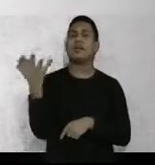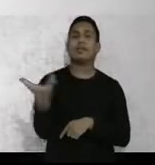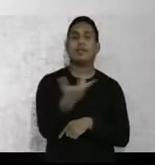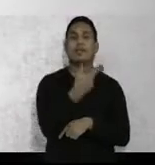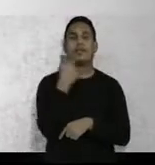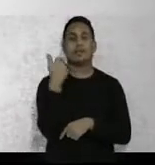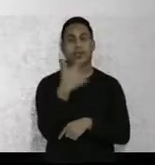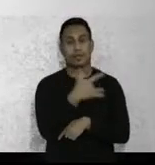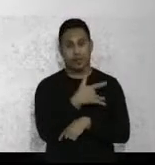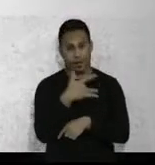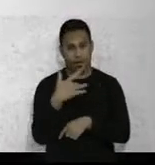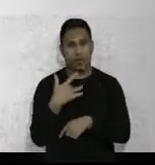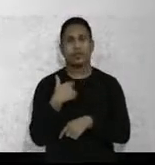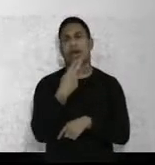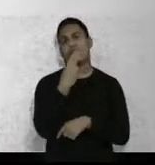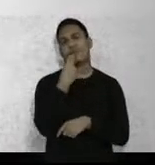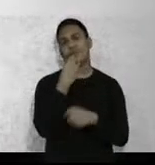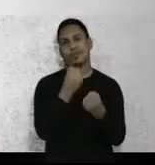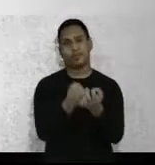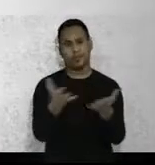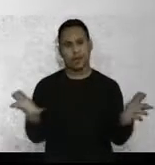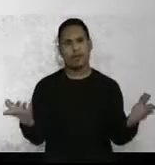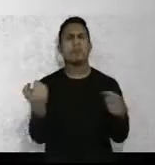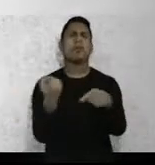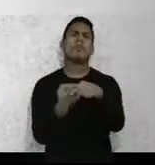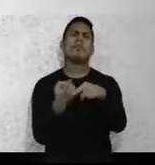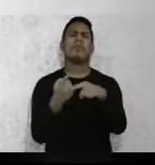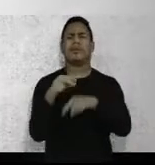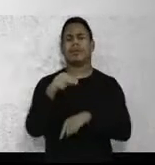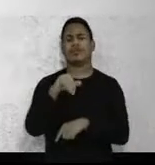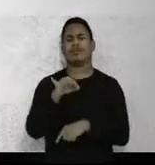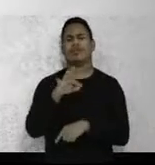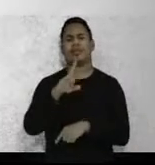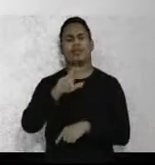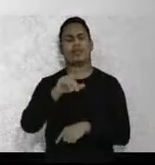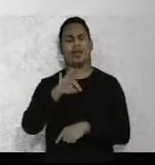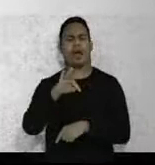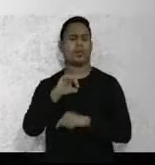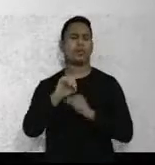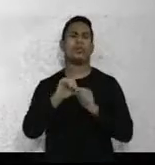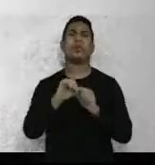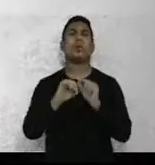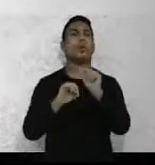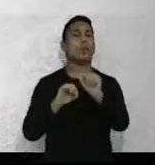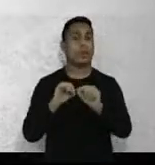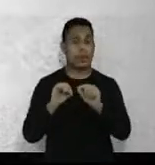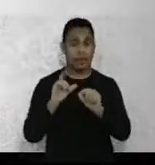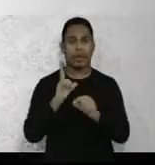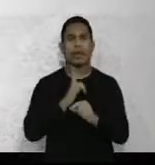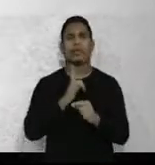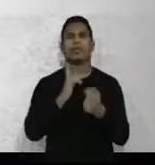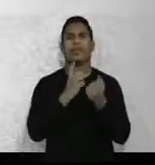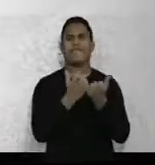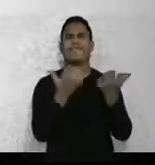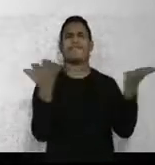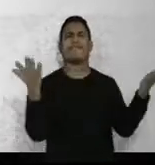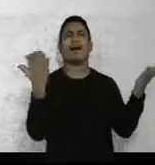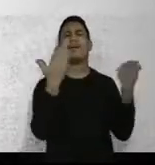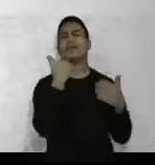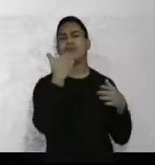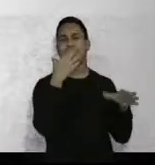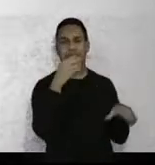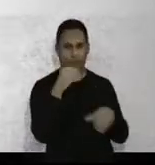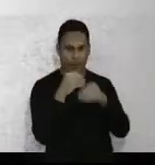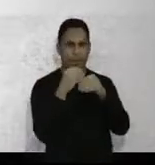que eu trago nitrato para vocês? Por mais que a gente tenha muitos suplementos, muitas substâncias, na verdade, aí no mercado, a